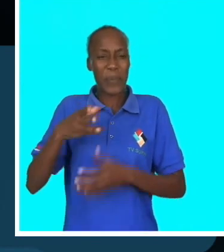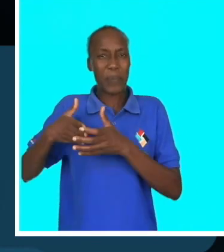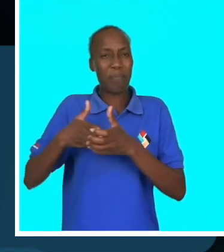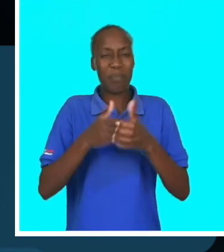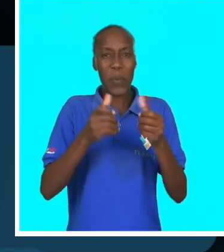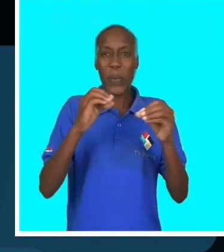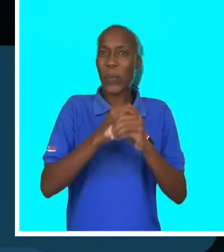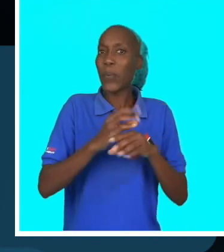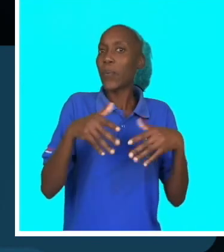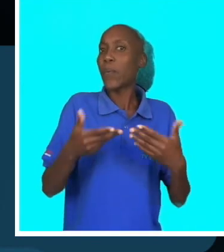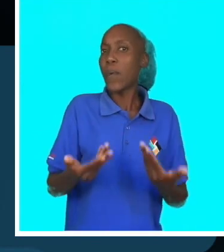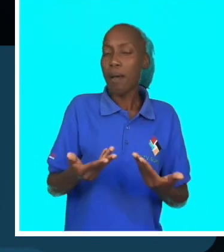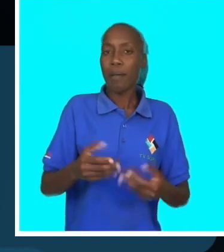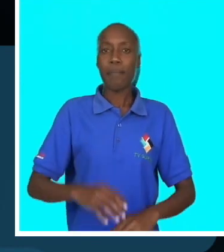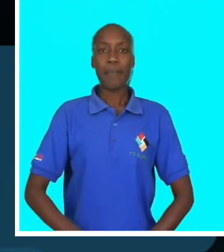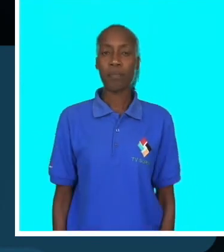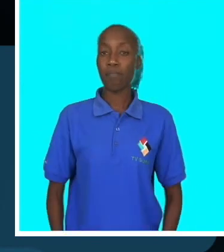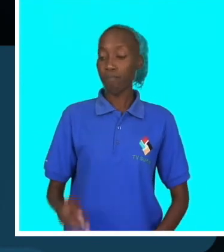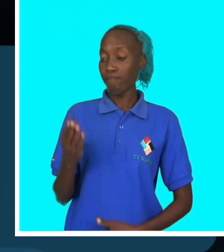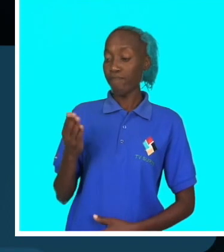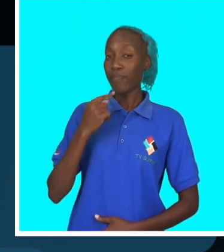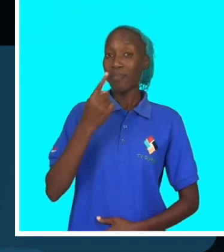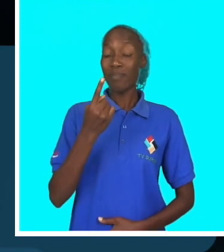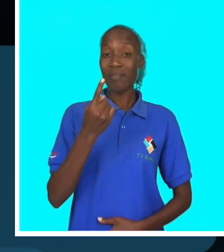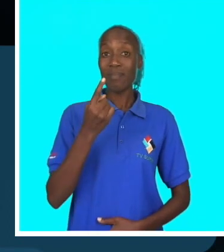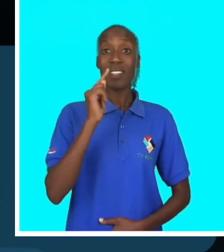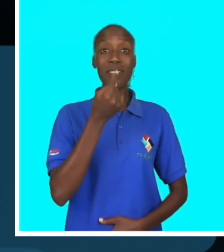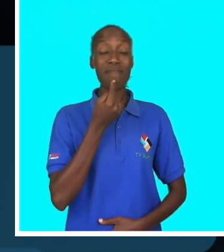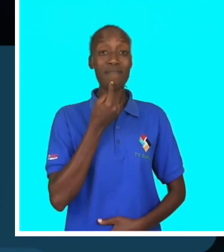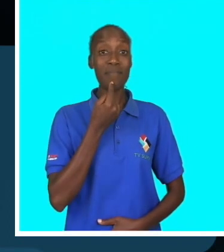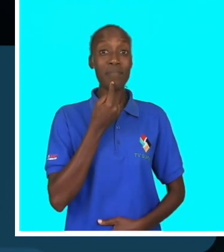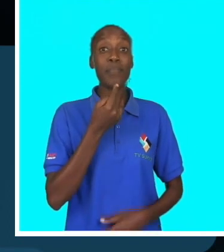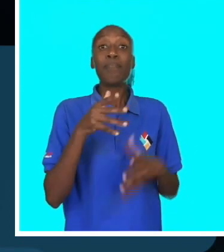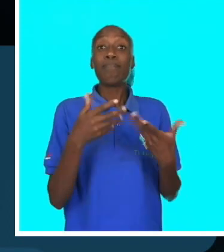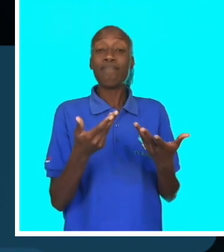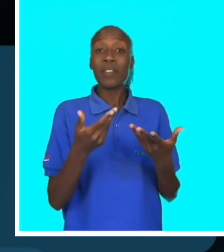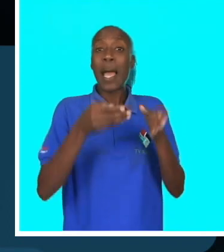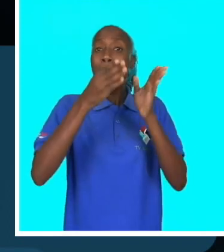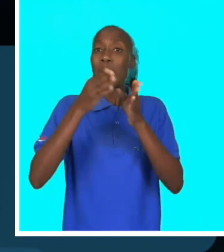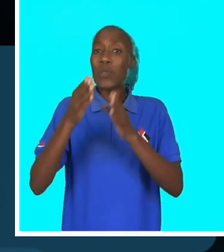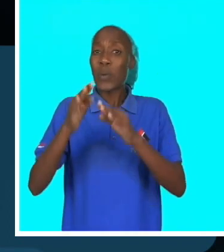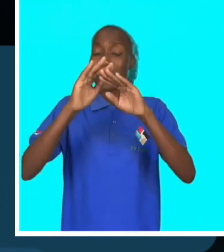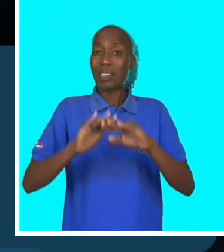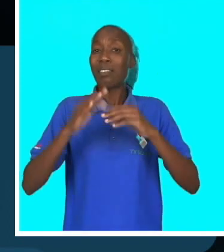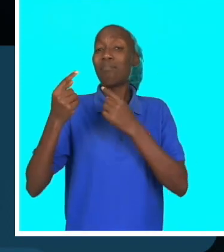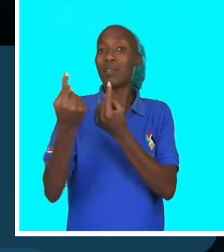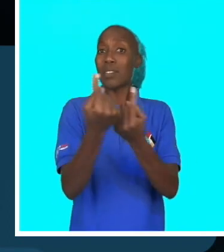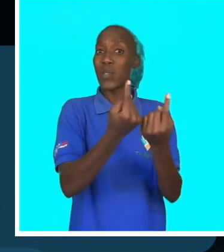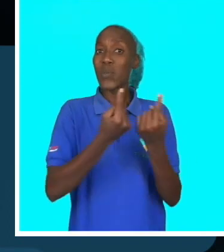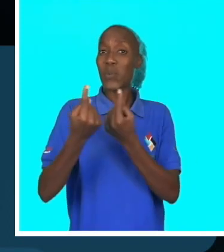aí. Não existe esse acompanhamento. dizer àquelas pessoas que estão a